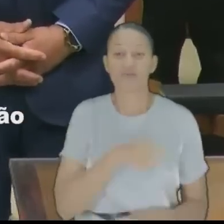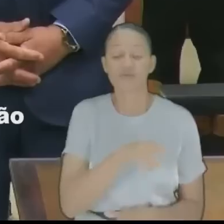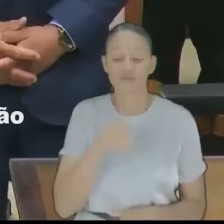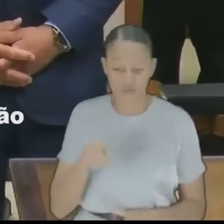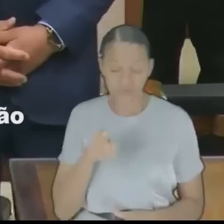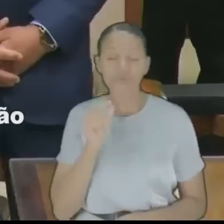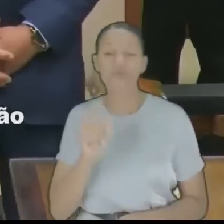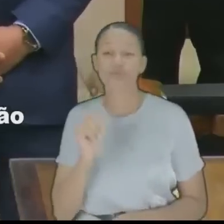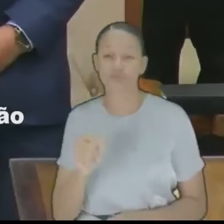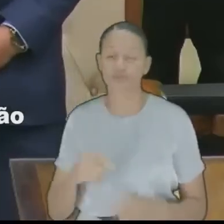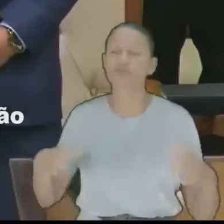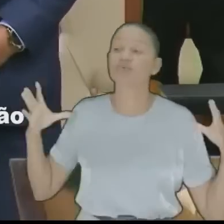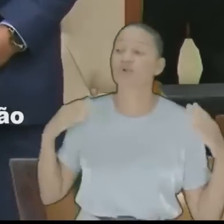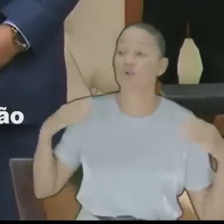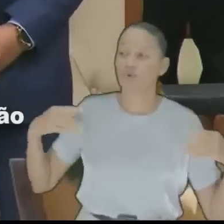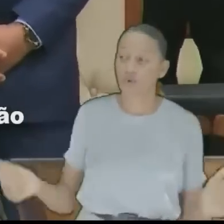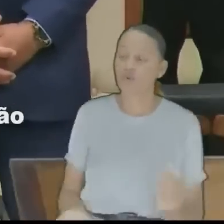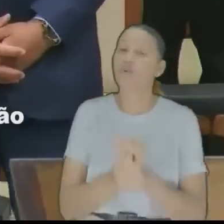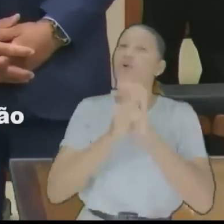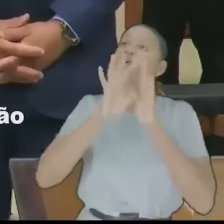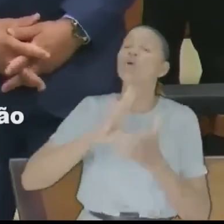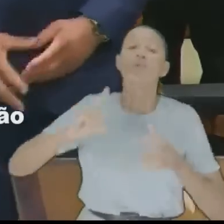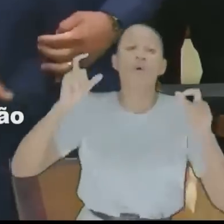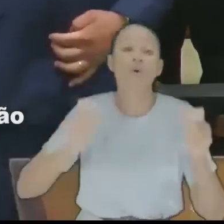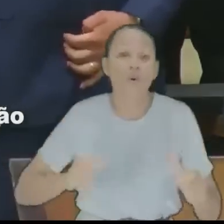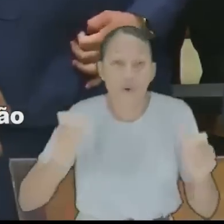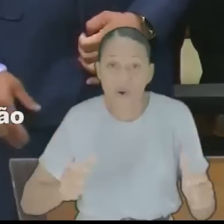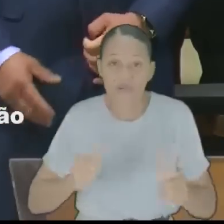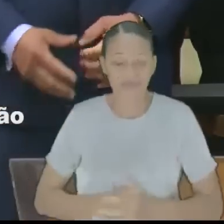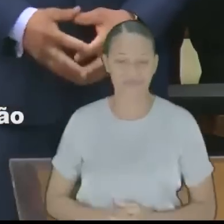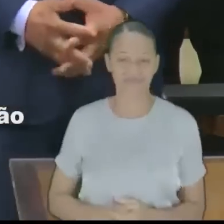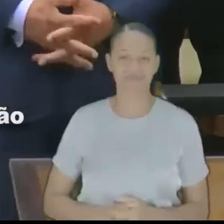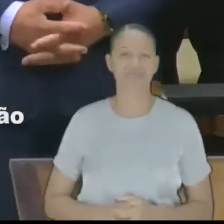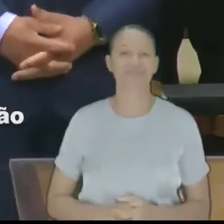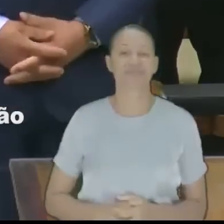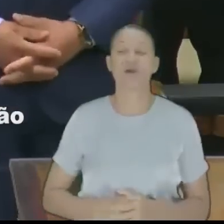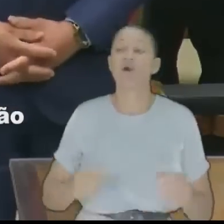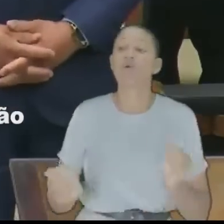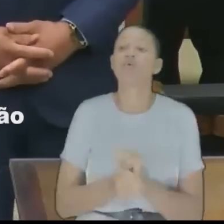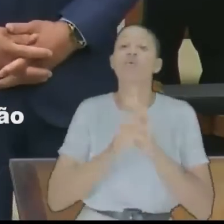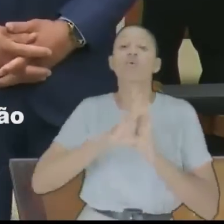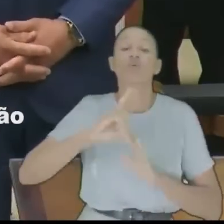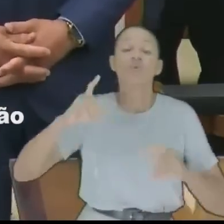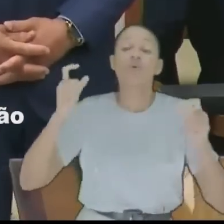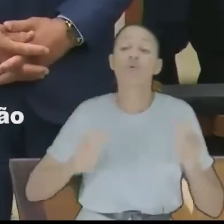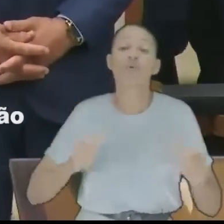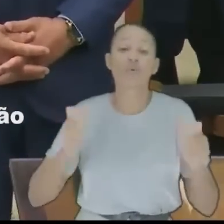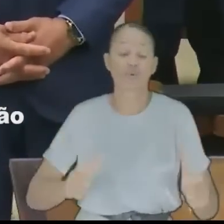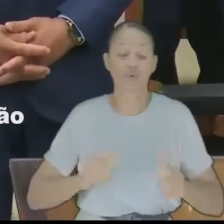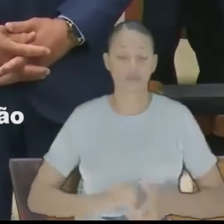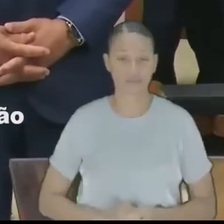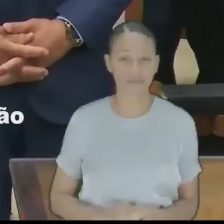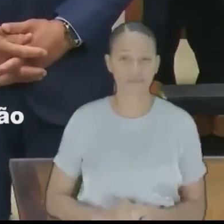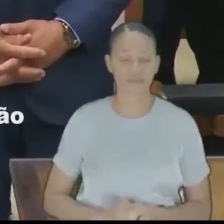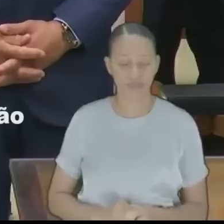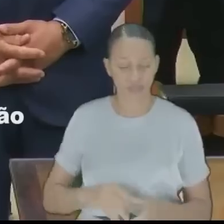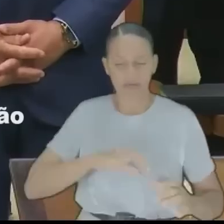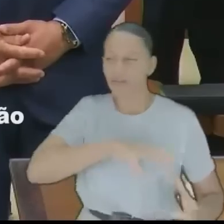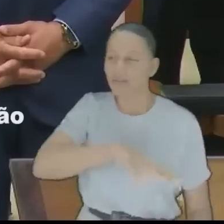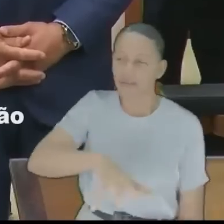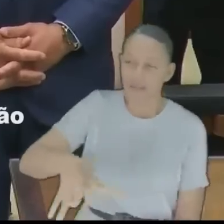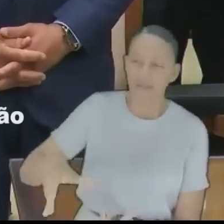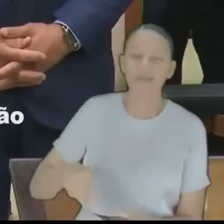dissessem. Os anjos disseram, glória a Deus aonde? Glória a Deus onde? E na terra o